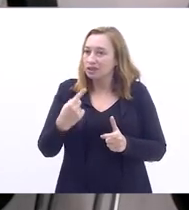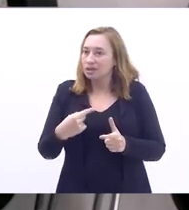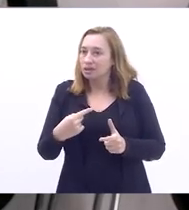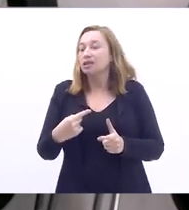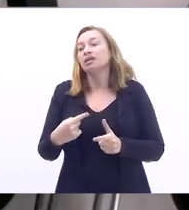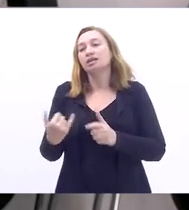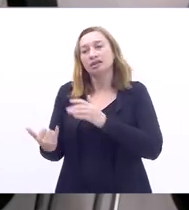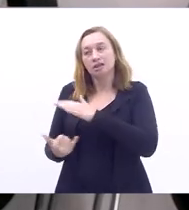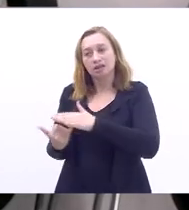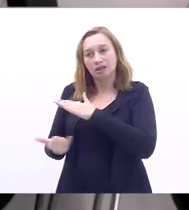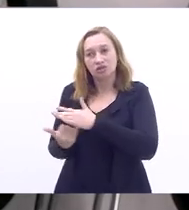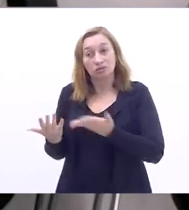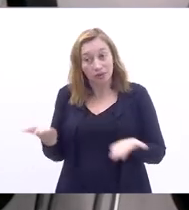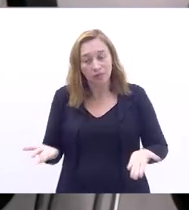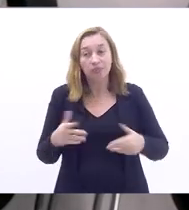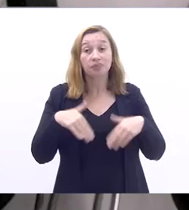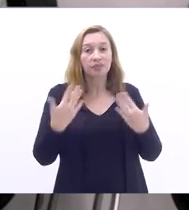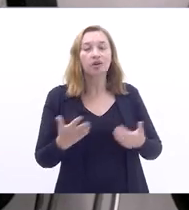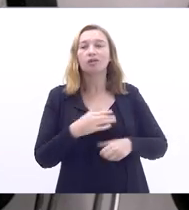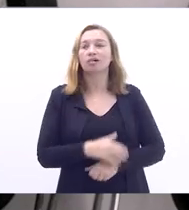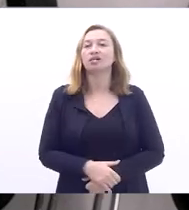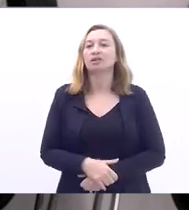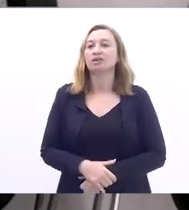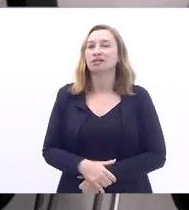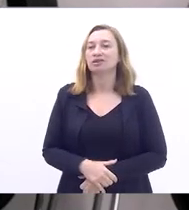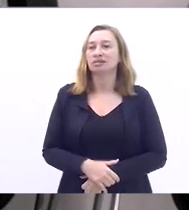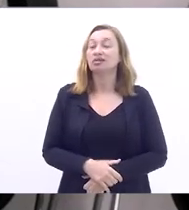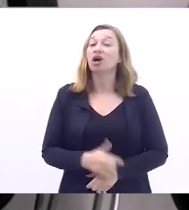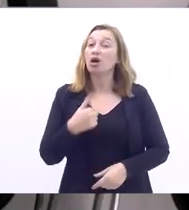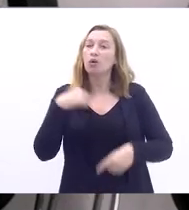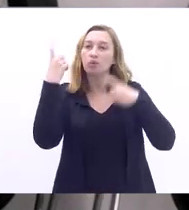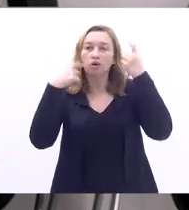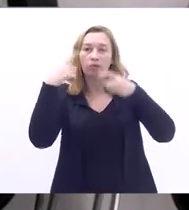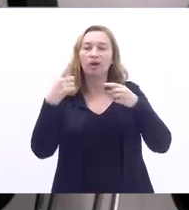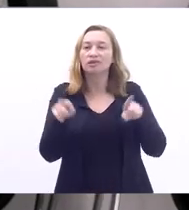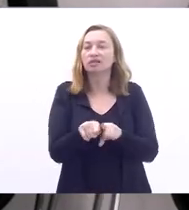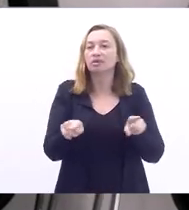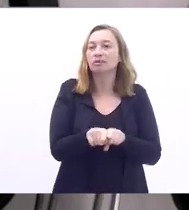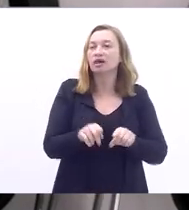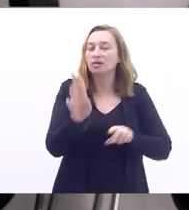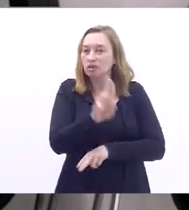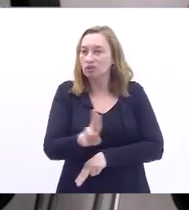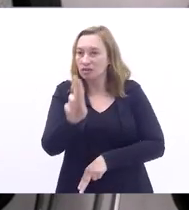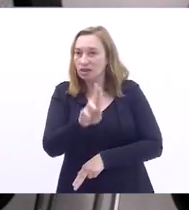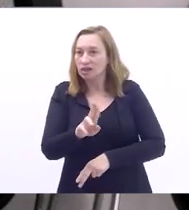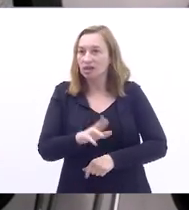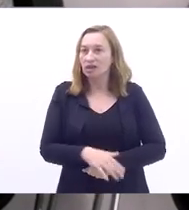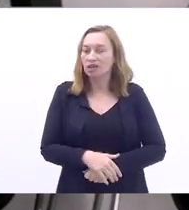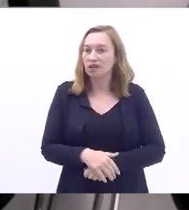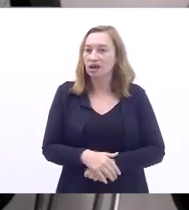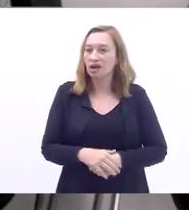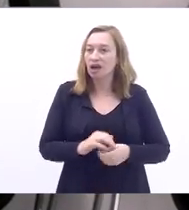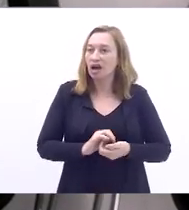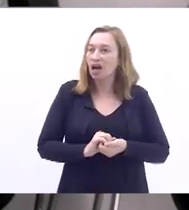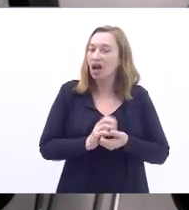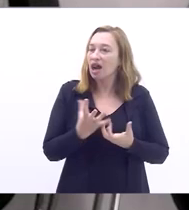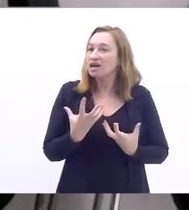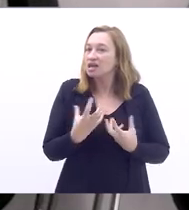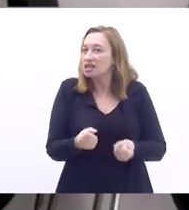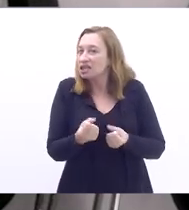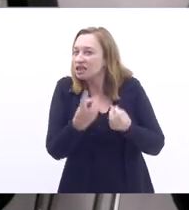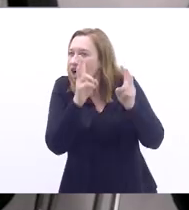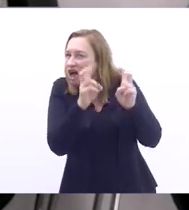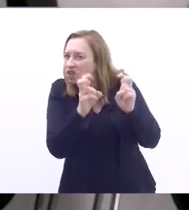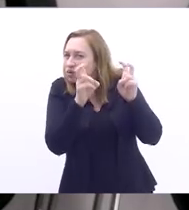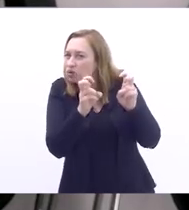em alguns momentos né então eu eu fico também preocupado quando a universidade abraça situações